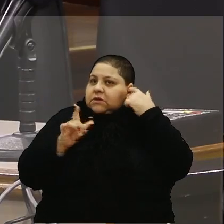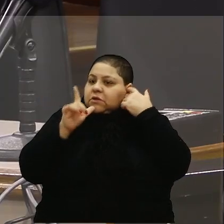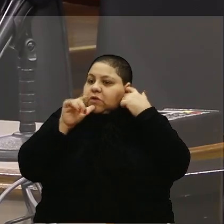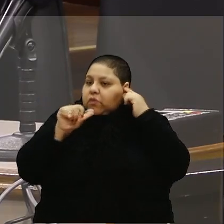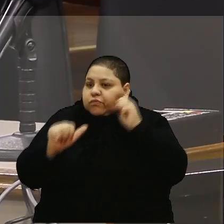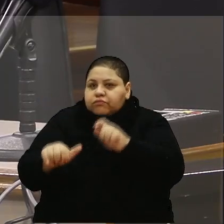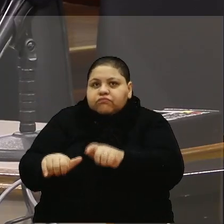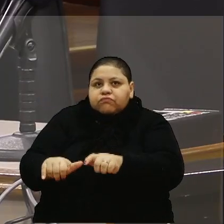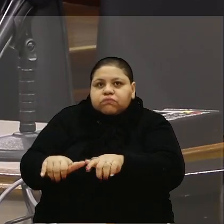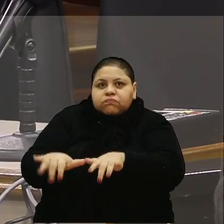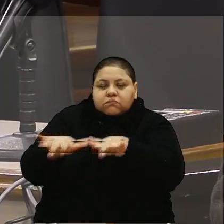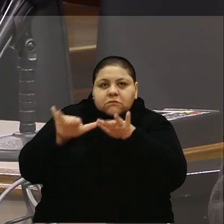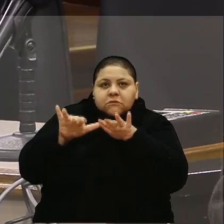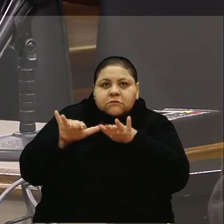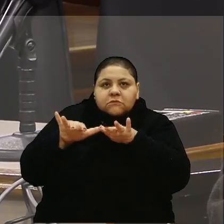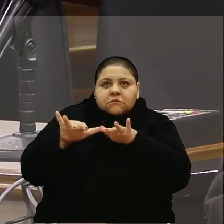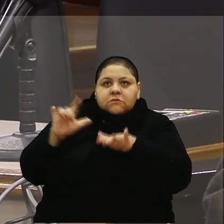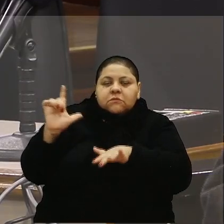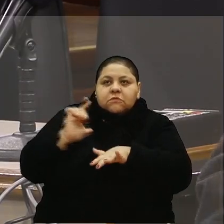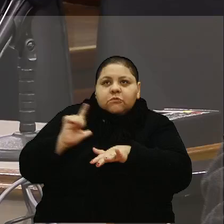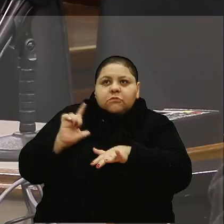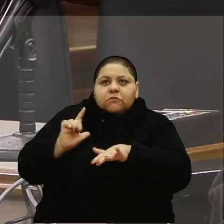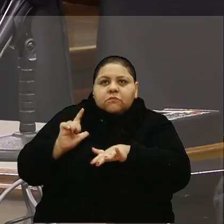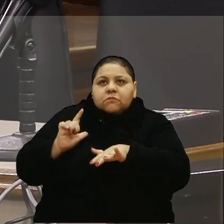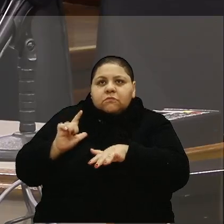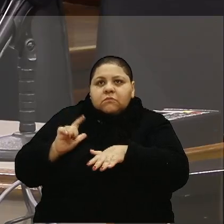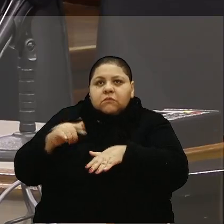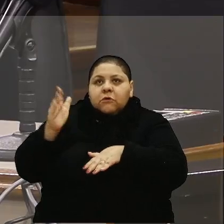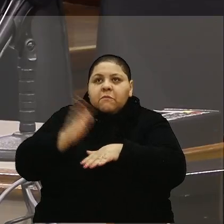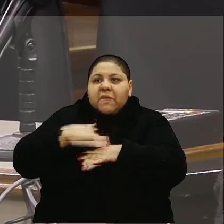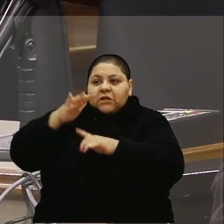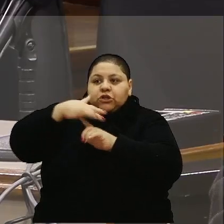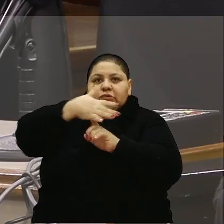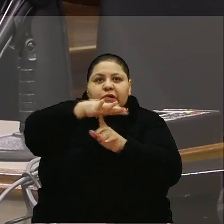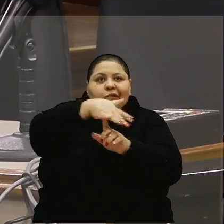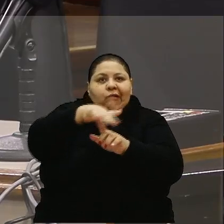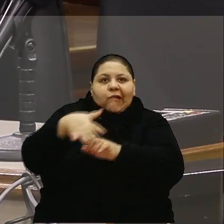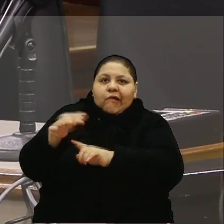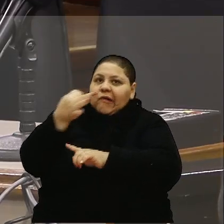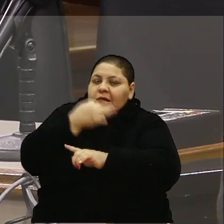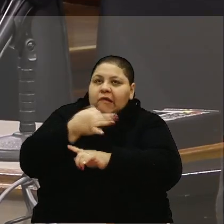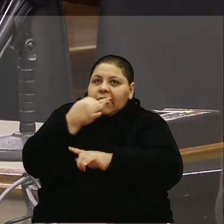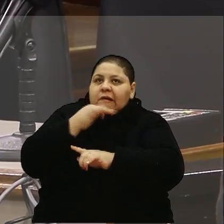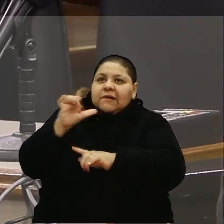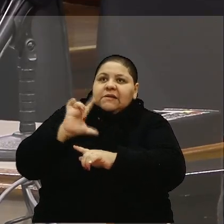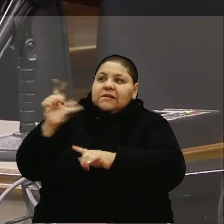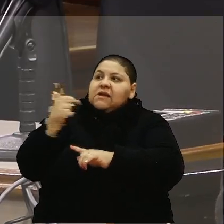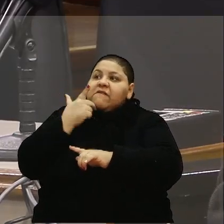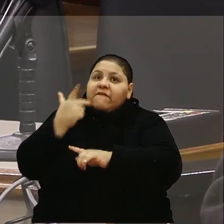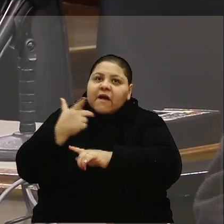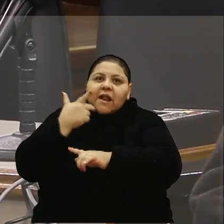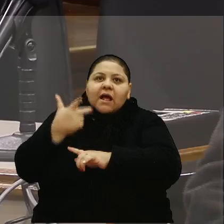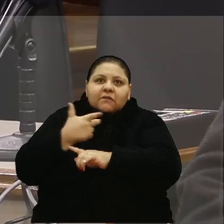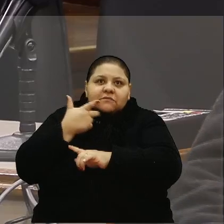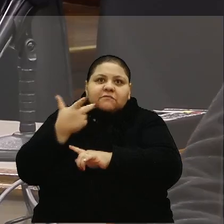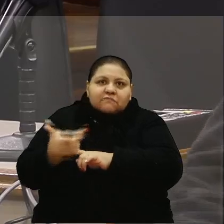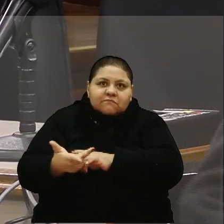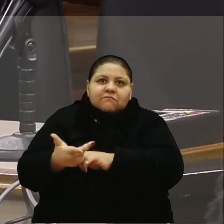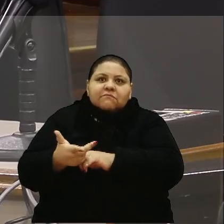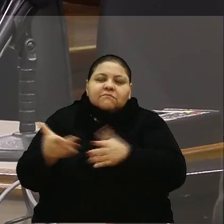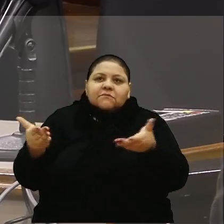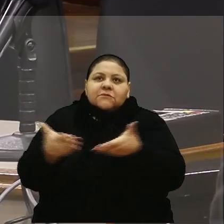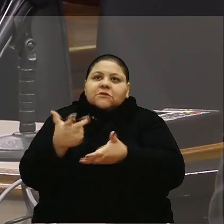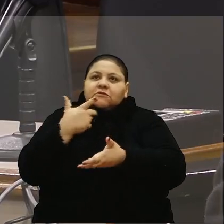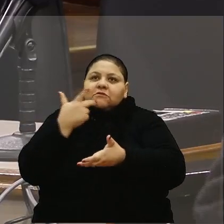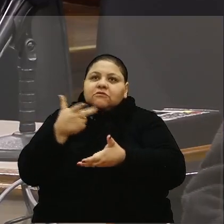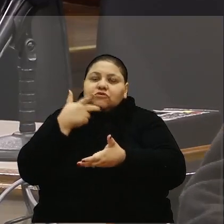enchentes e tudo mais, e se ter talvez mais um helicóptero. Caxias do Sul, a gente tem falado de se ter um helicóptero e ele vinha falando de